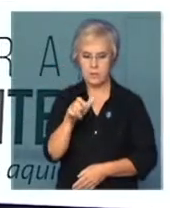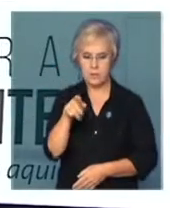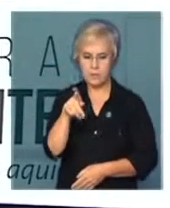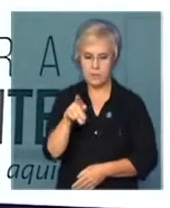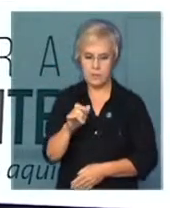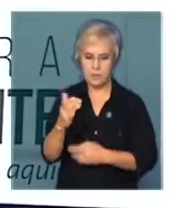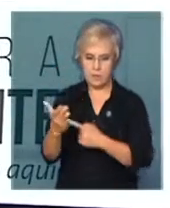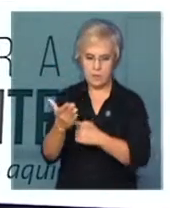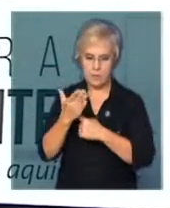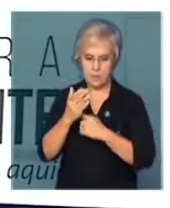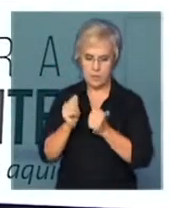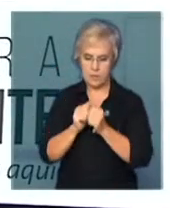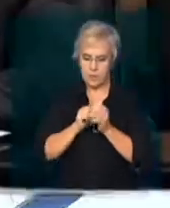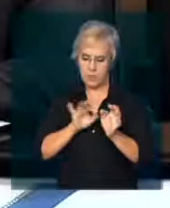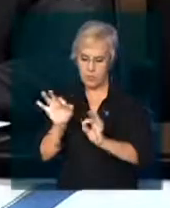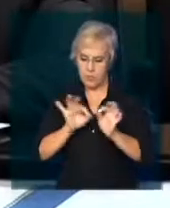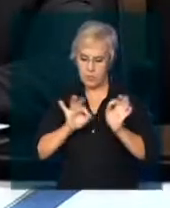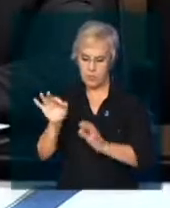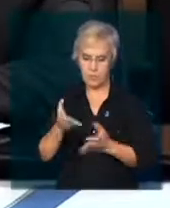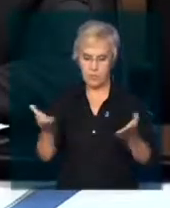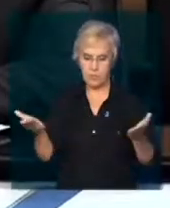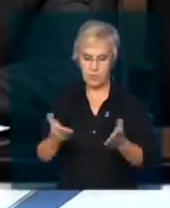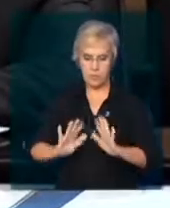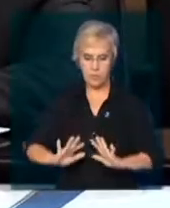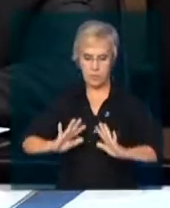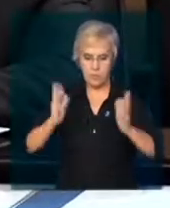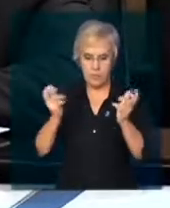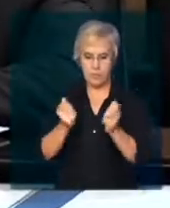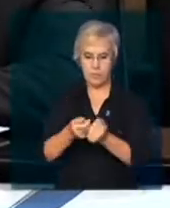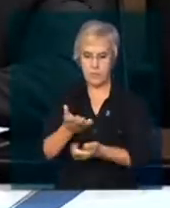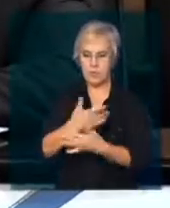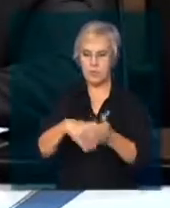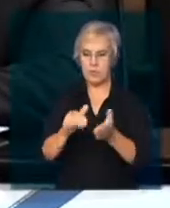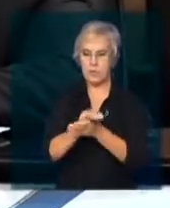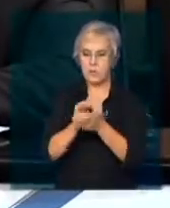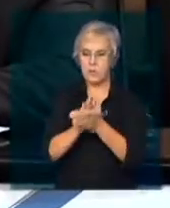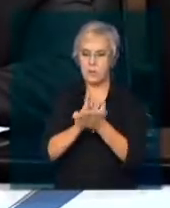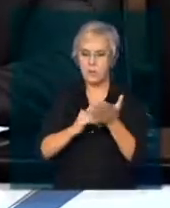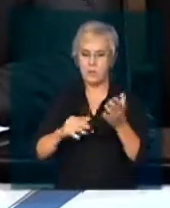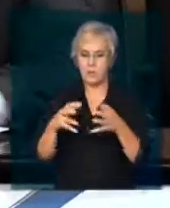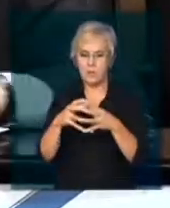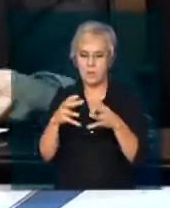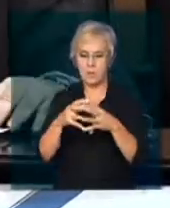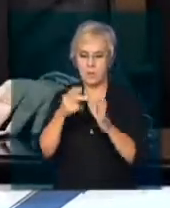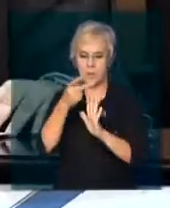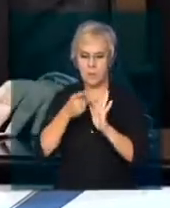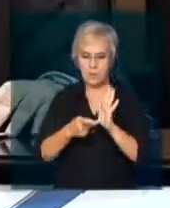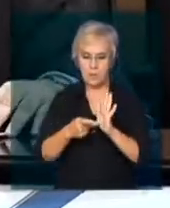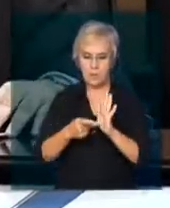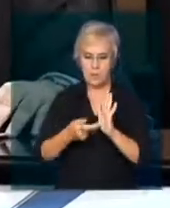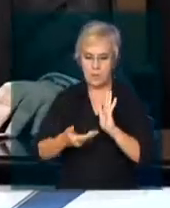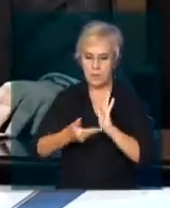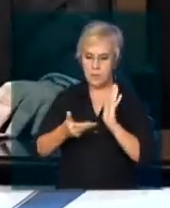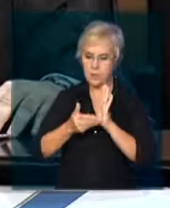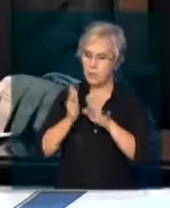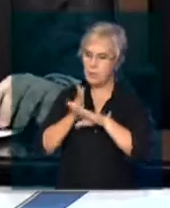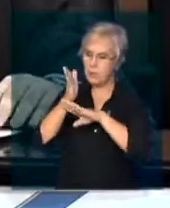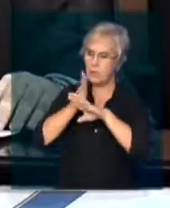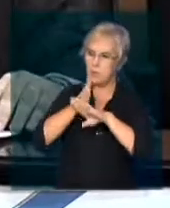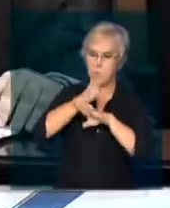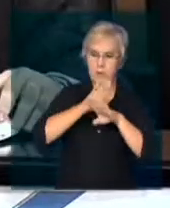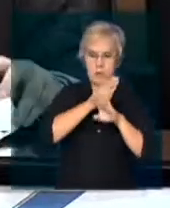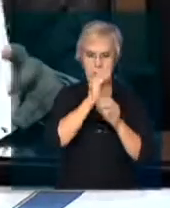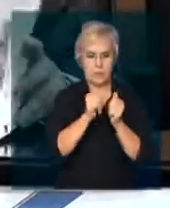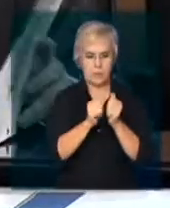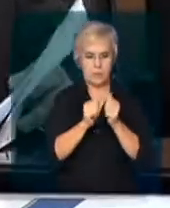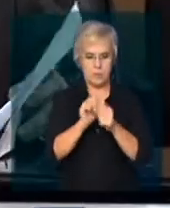nos ajudou na organização desse evento, parabenizar toda a equipe pelo projeto Câmara Itinerante.